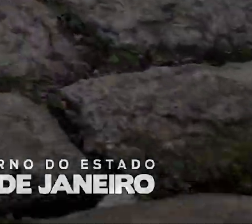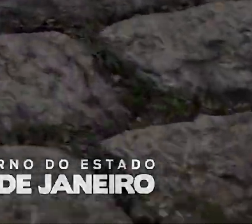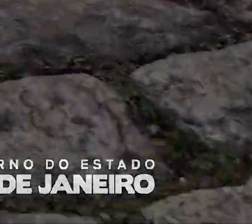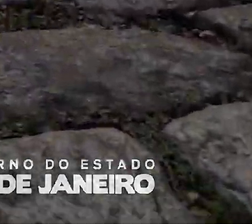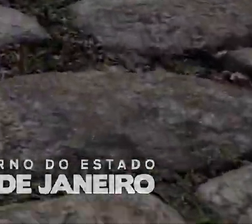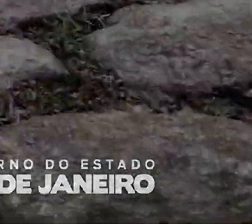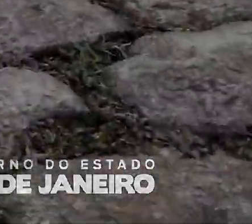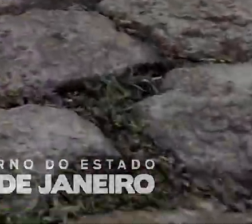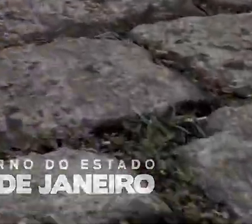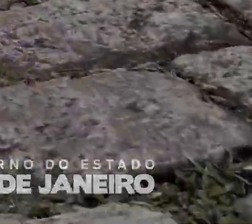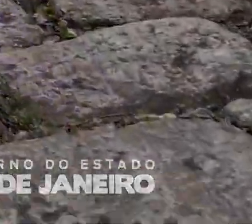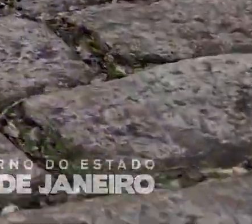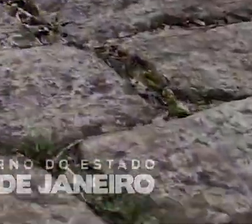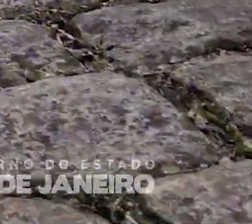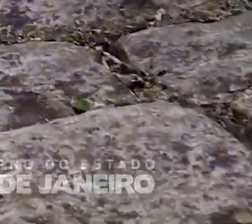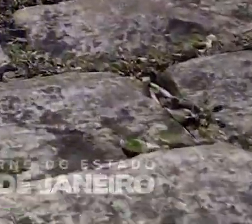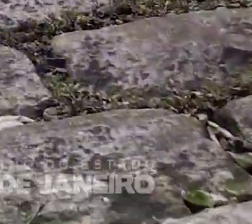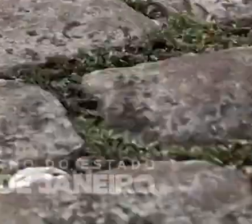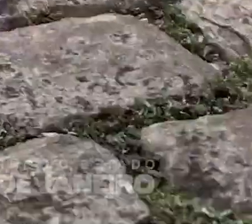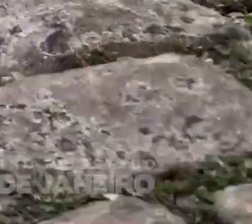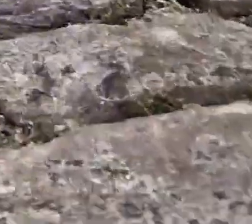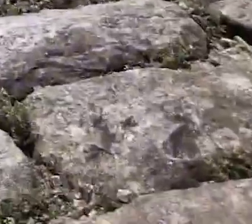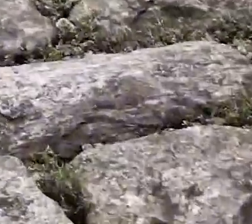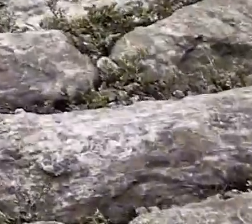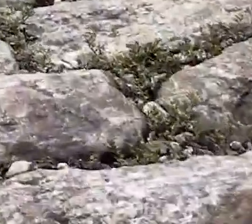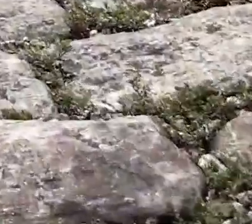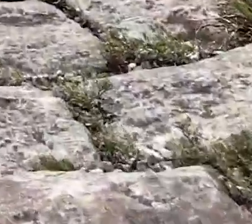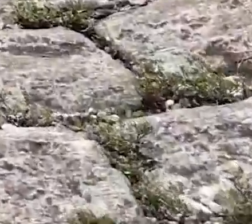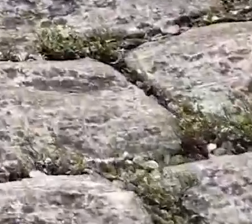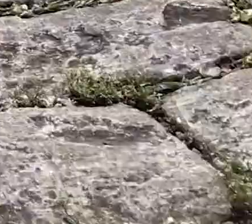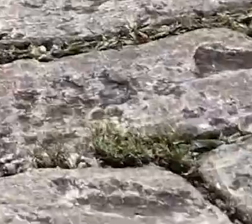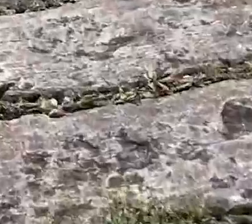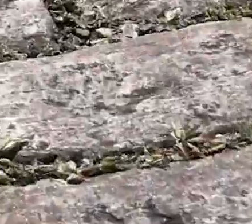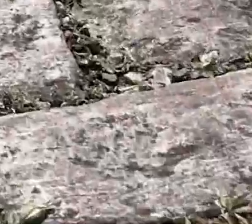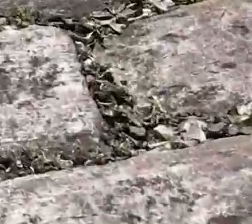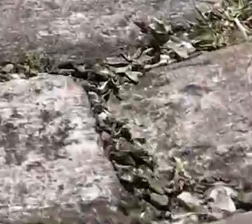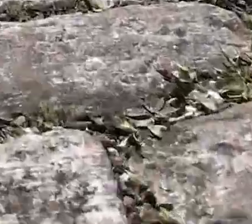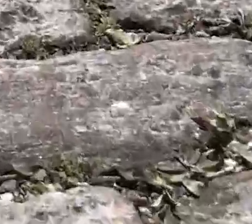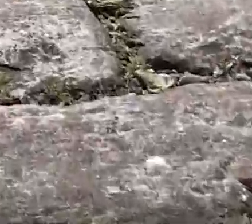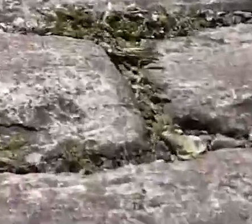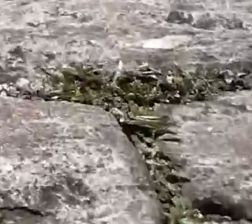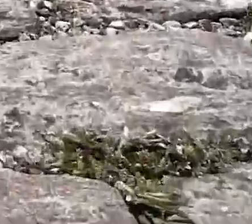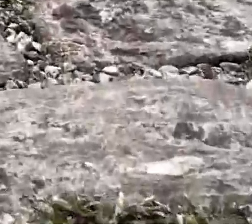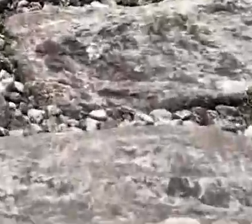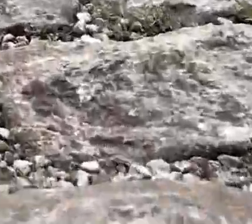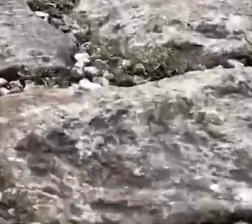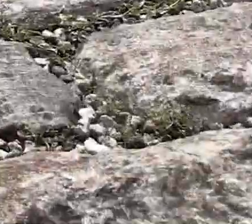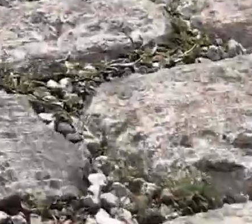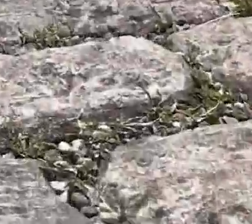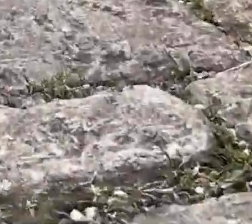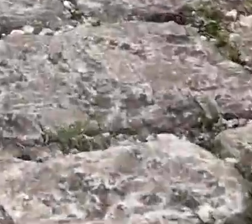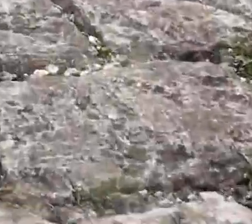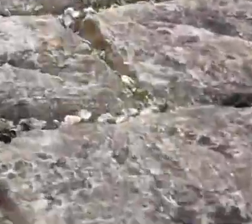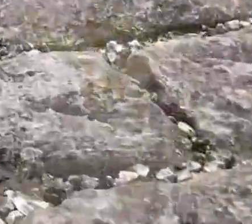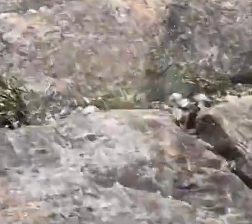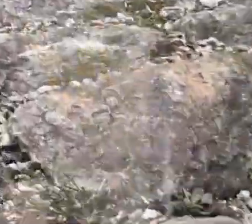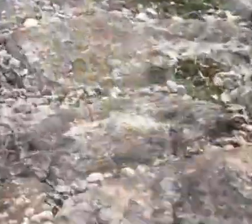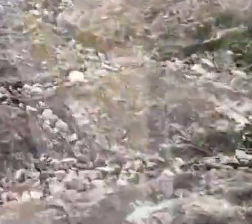Economia Criativa, Governo do Estado do Rio de Janeiro. Dia, detalhe de uma rua com calçamento de paralelepípedos.